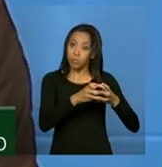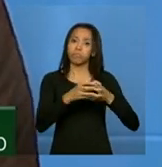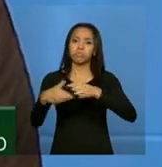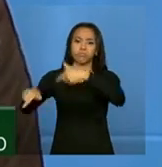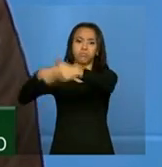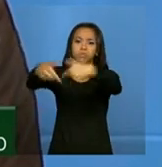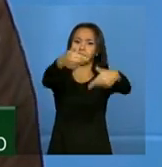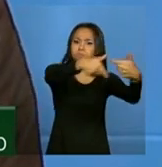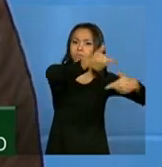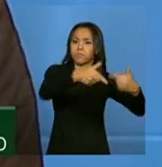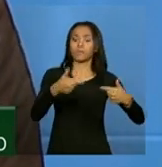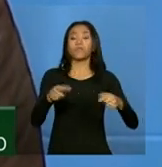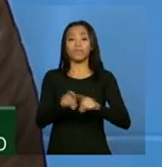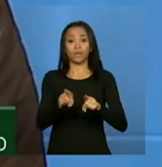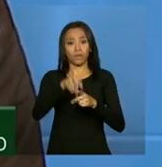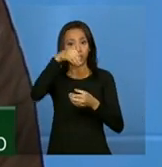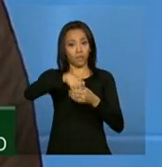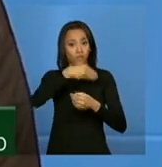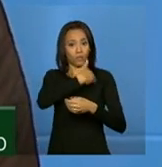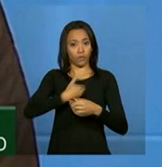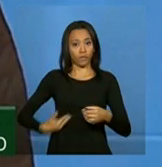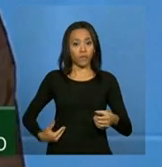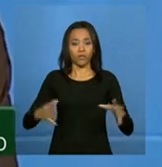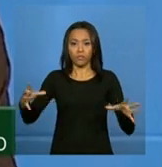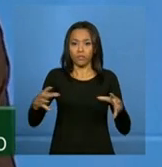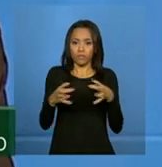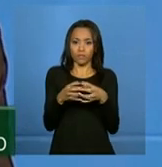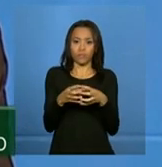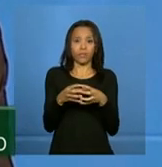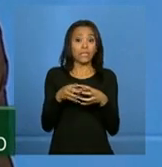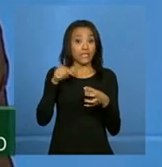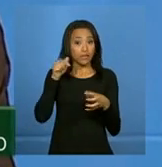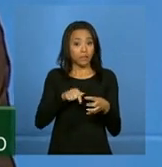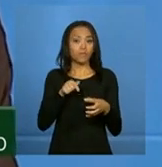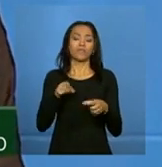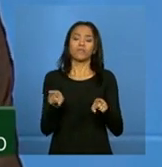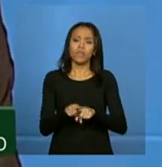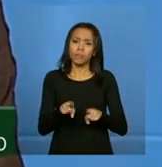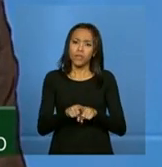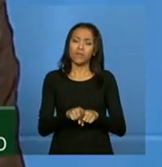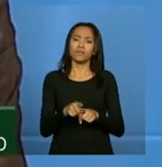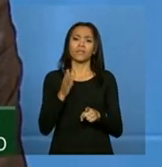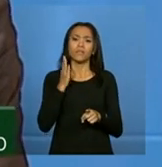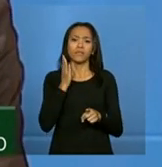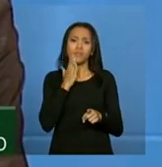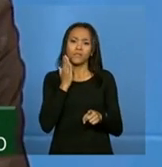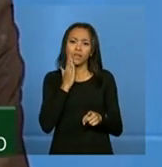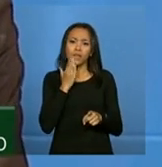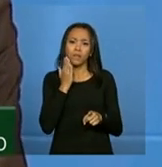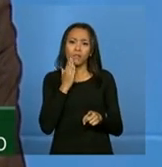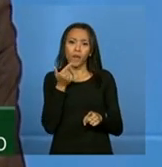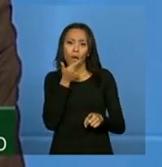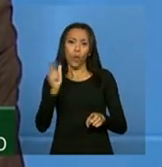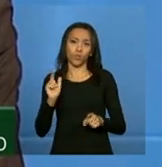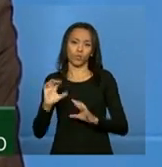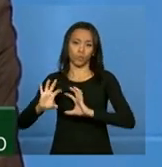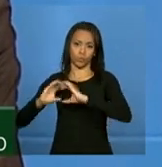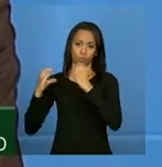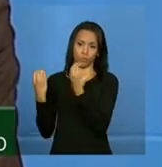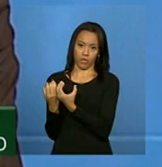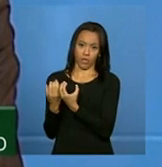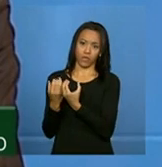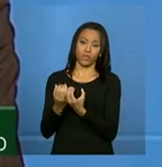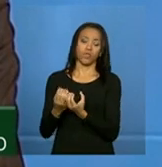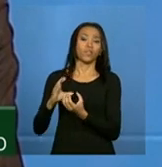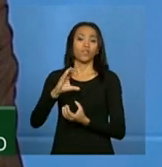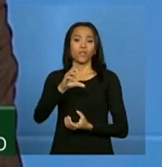efetivas, tanto do governo quanto sistemas de serviços públicos. Isso também deve ser reconhecido pela comunidade de doadores, porque os doadores